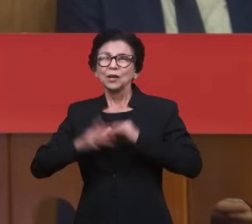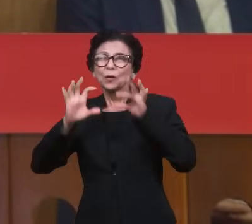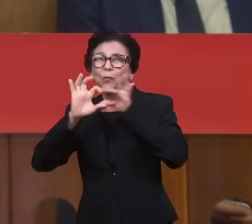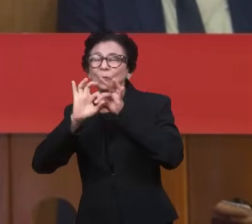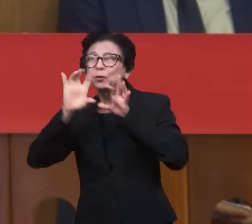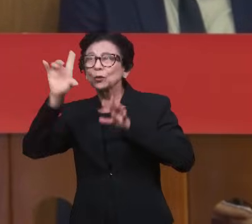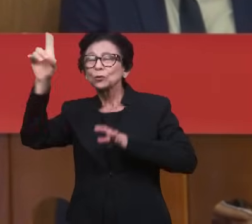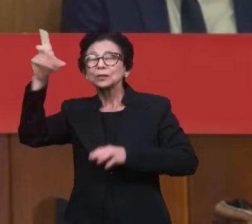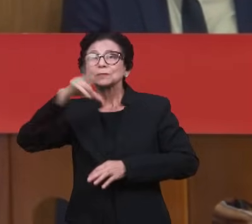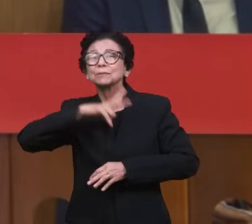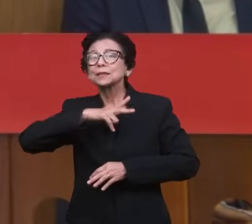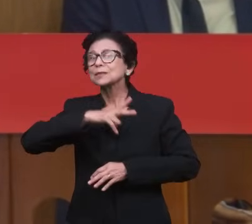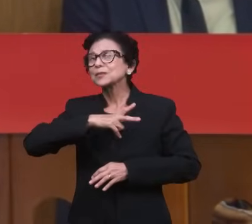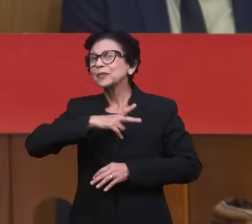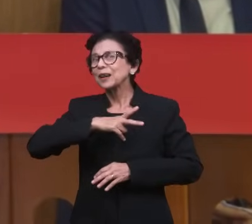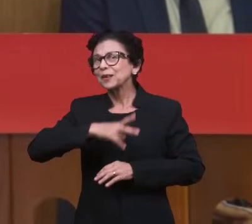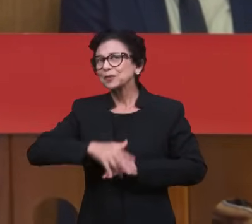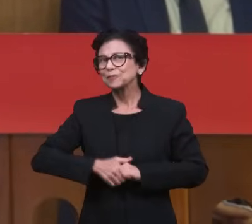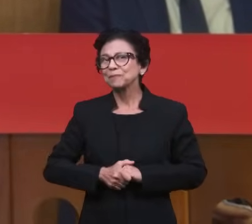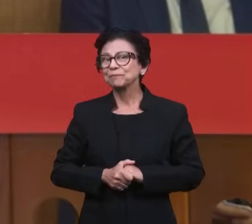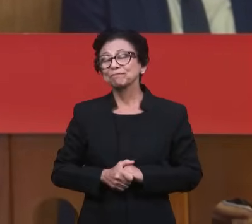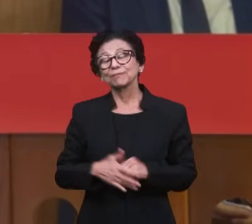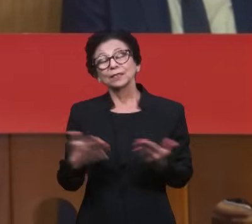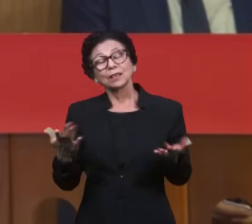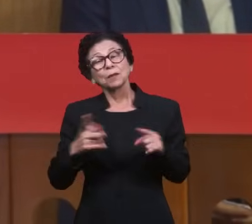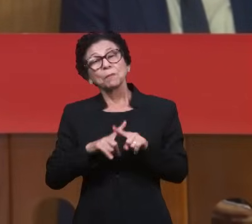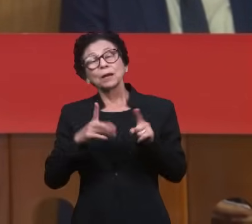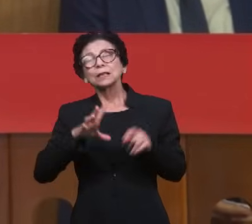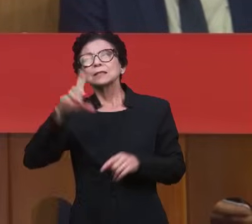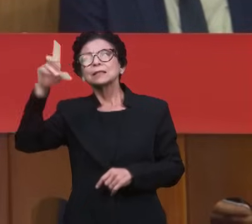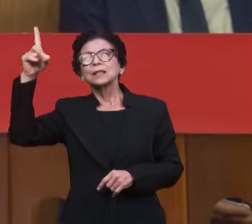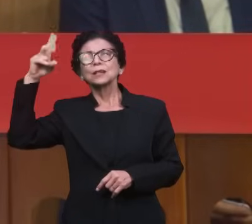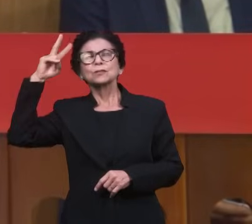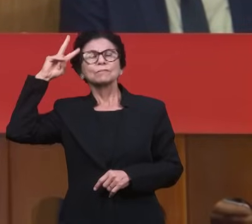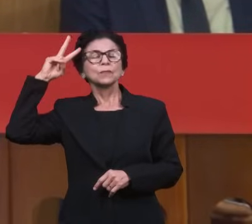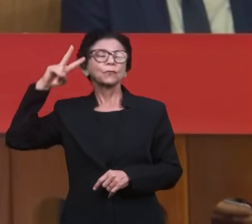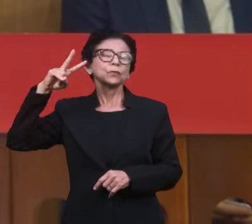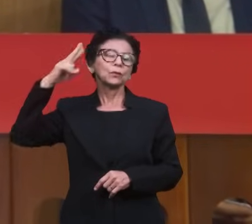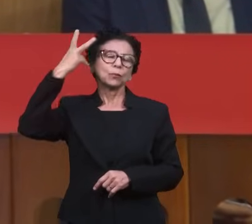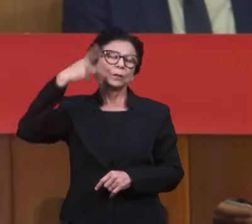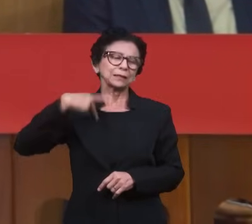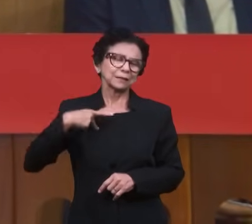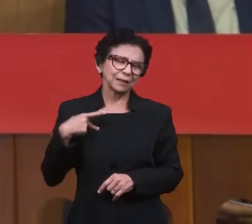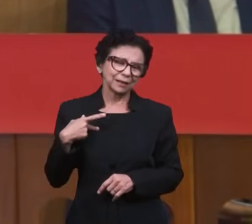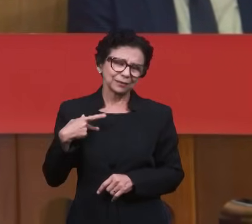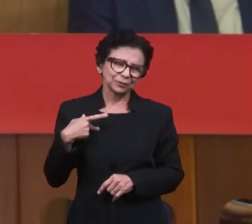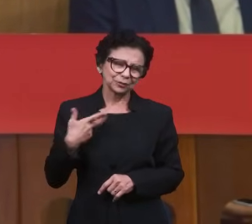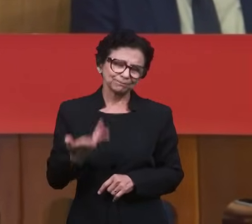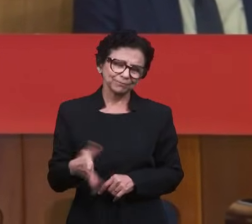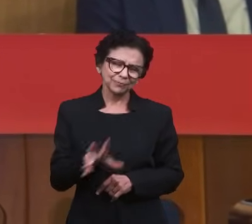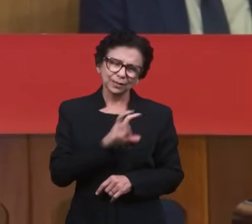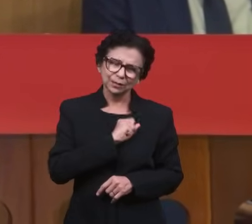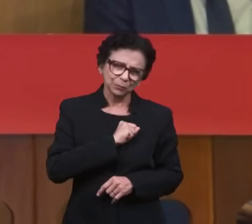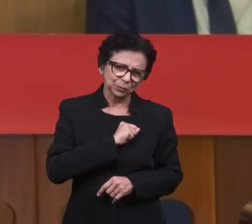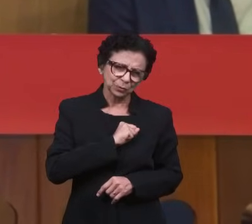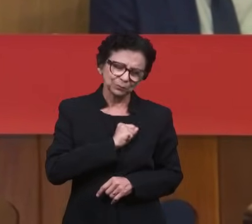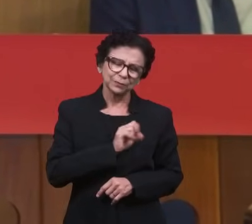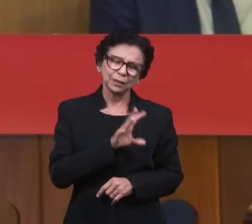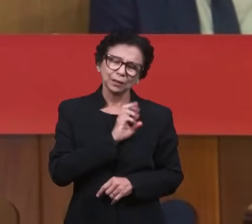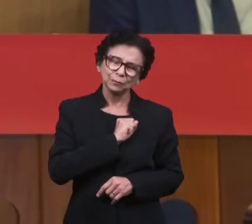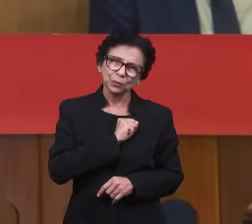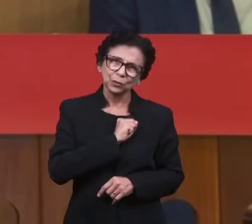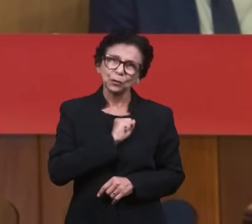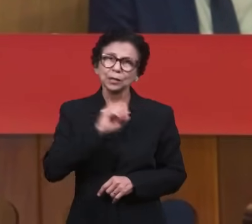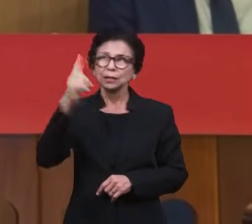porque Deus amou o mundo de tal maneira, que deu seu Filho, para que todo aquele que nele crê, não pereça, mas tenha